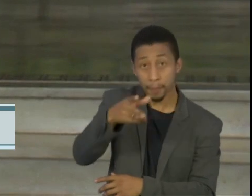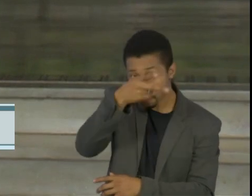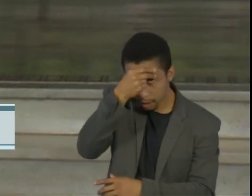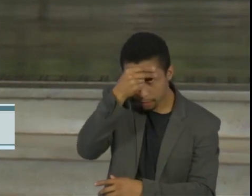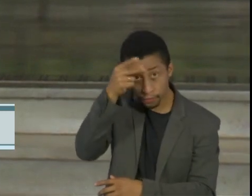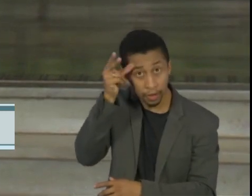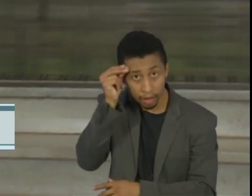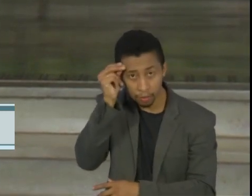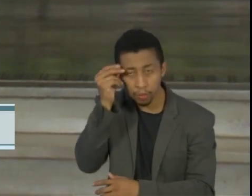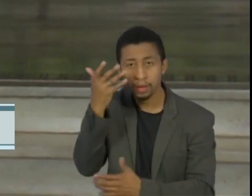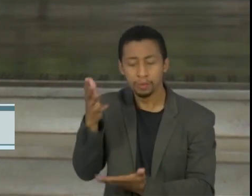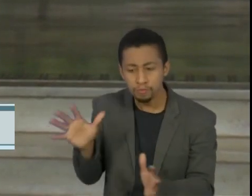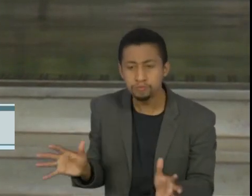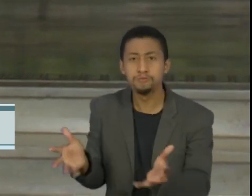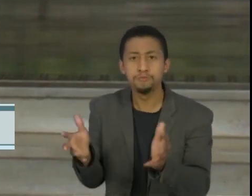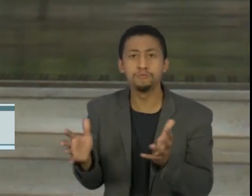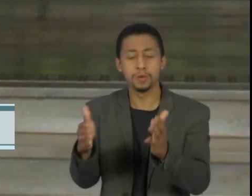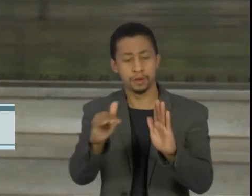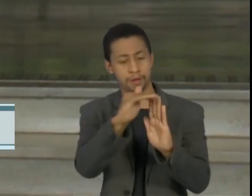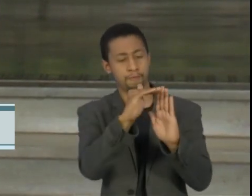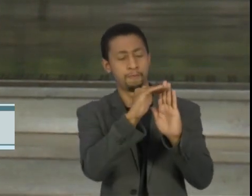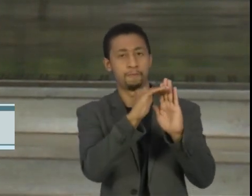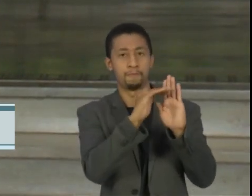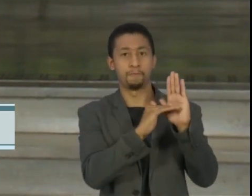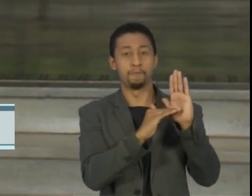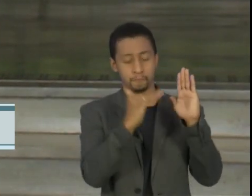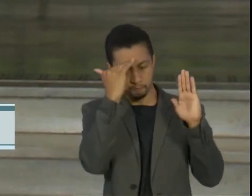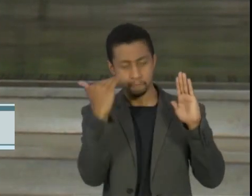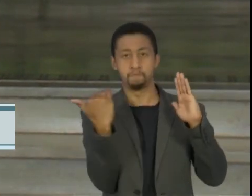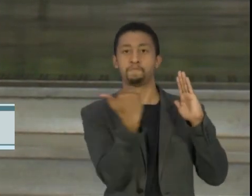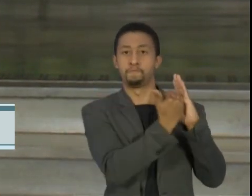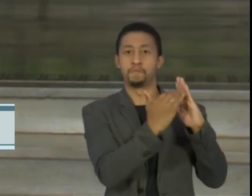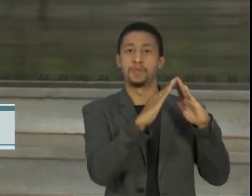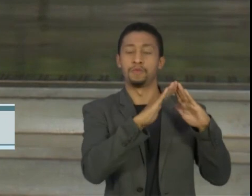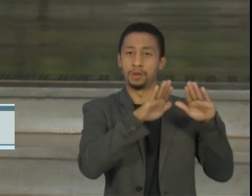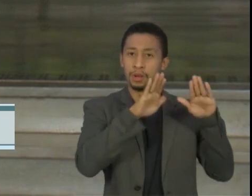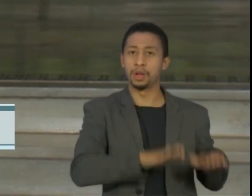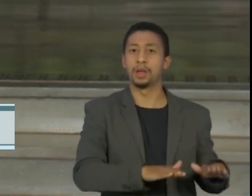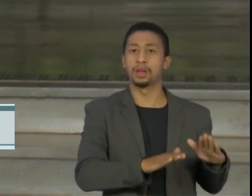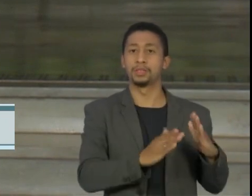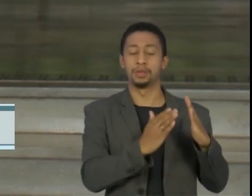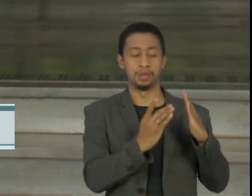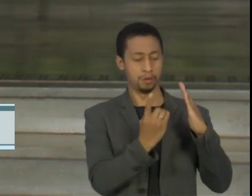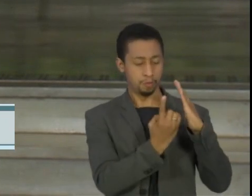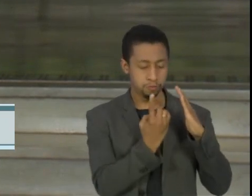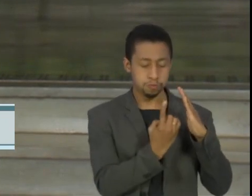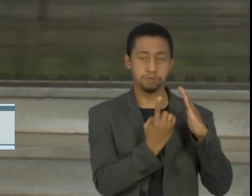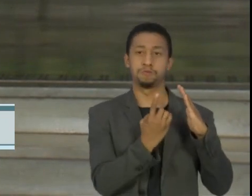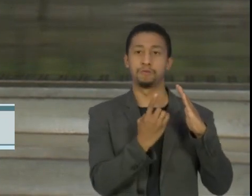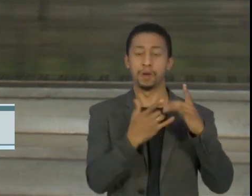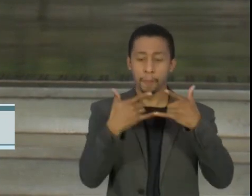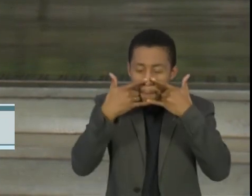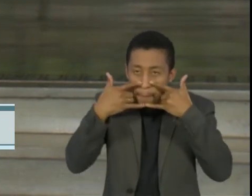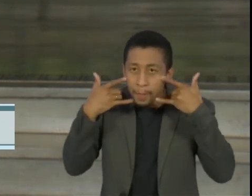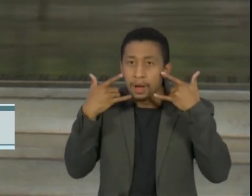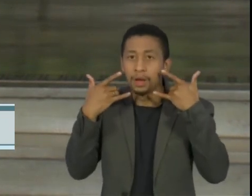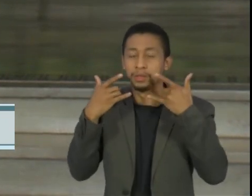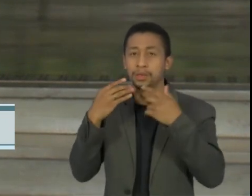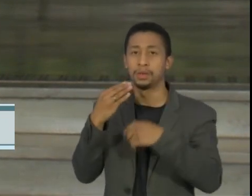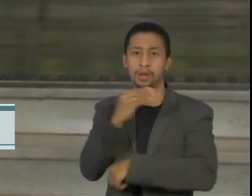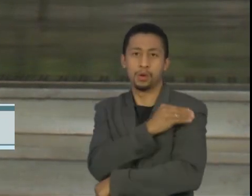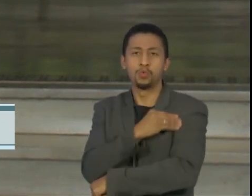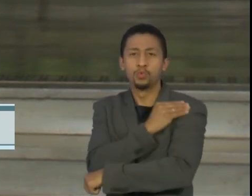as medidas adotadas de isolamento, distanciamento social, utilização de máscaras, álcool